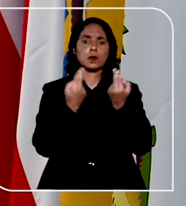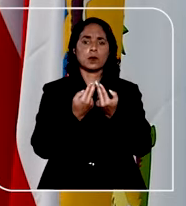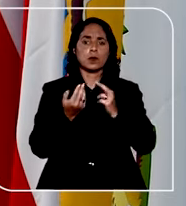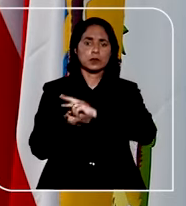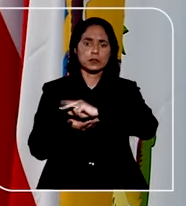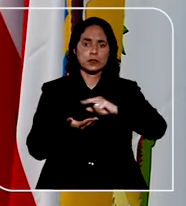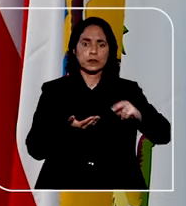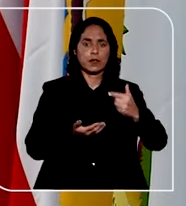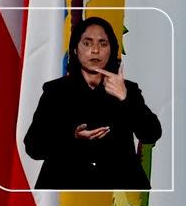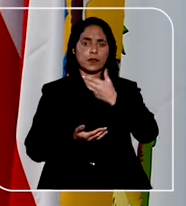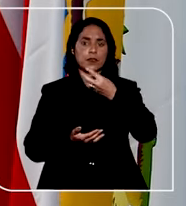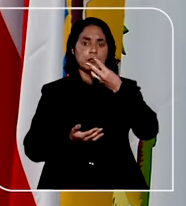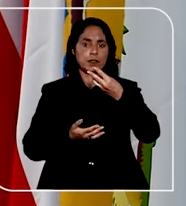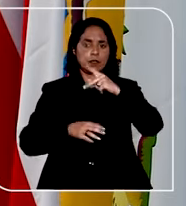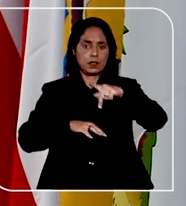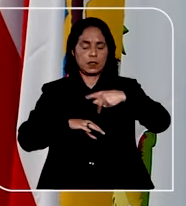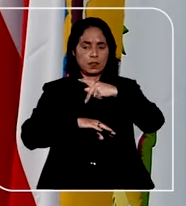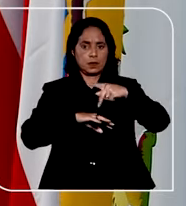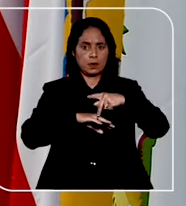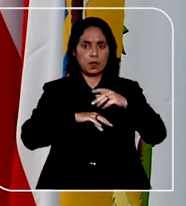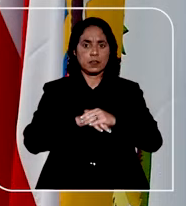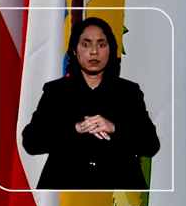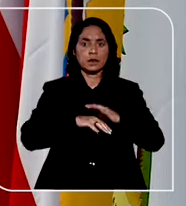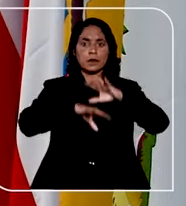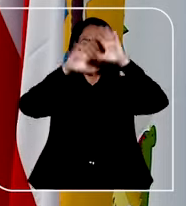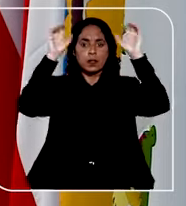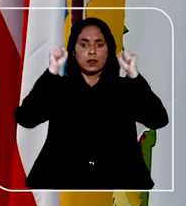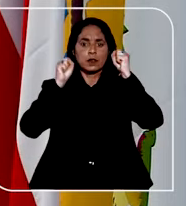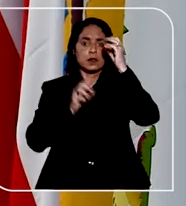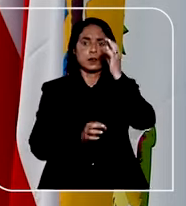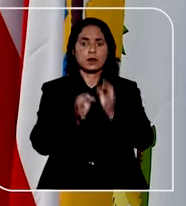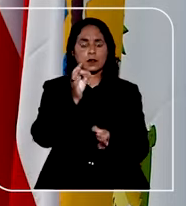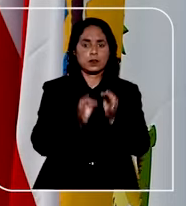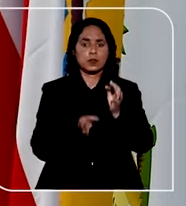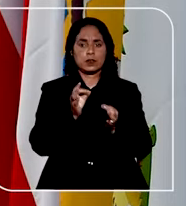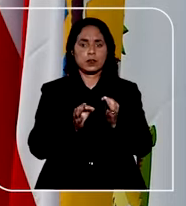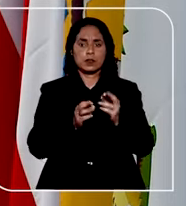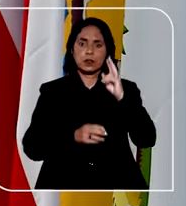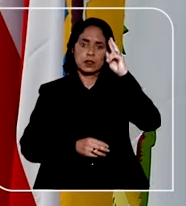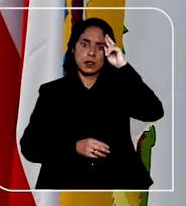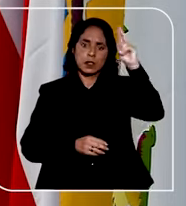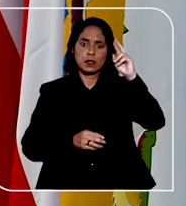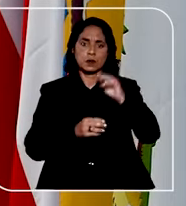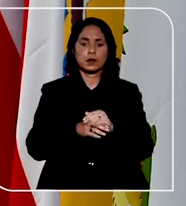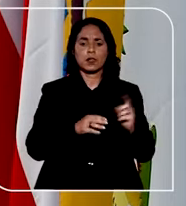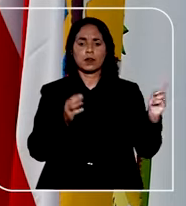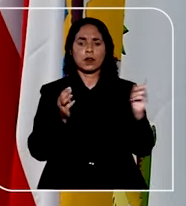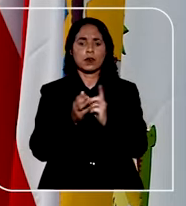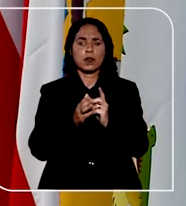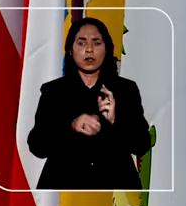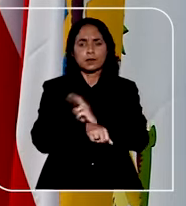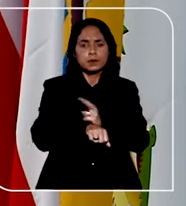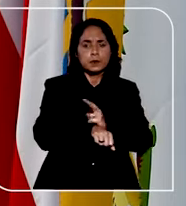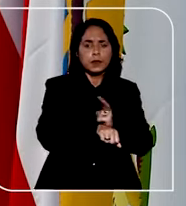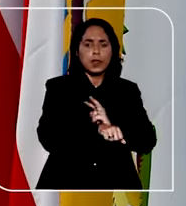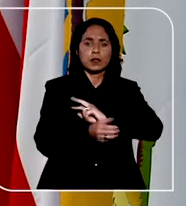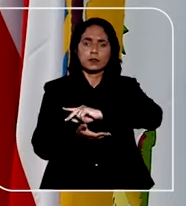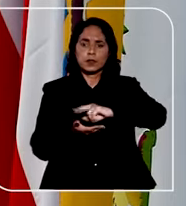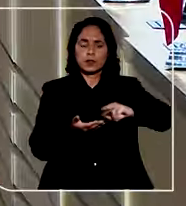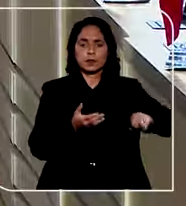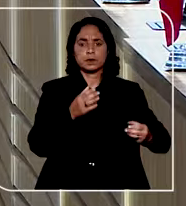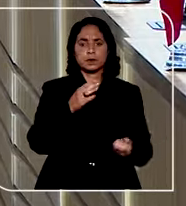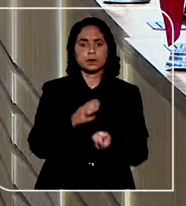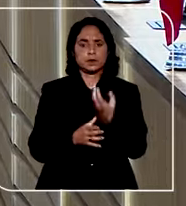23 países o Superior Tribunal de justiç é um dos órgãos responsáveis pela implementação gerenciamento e manutenção da rede